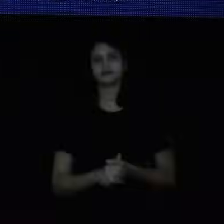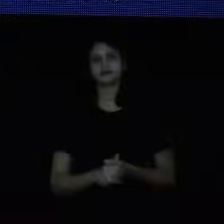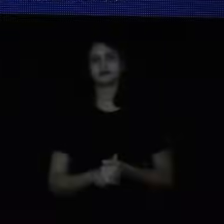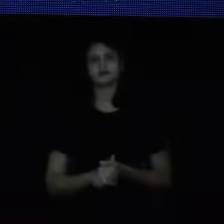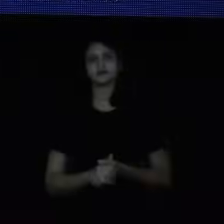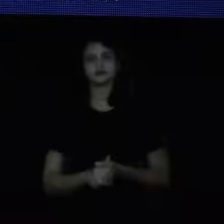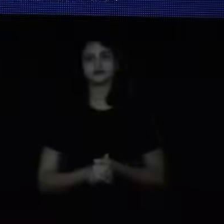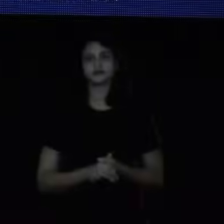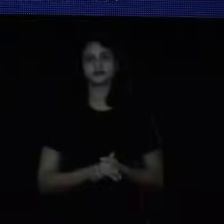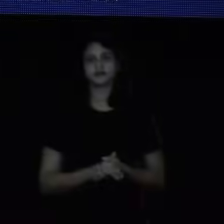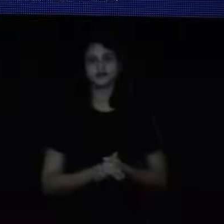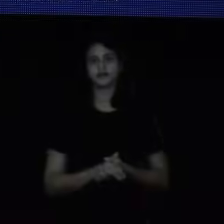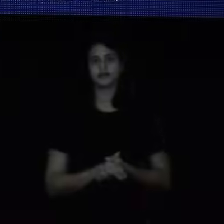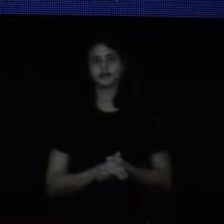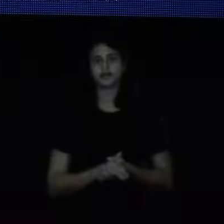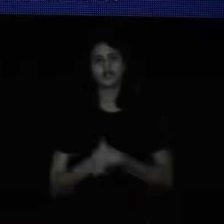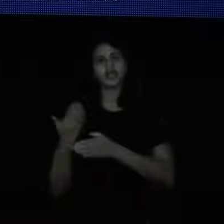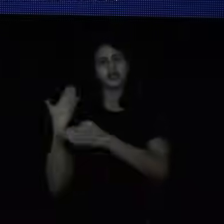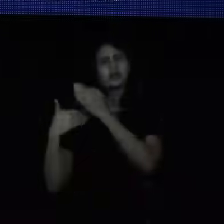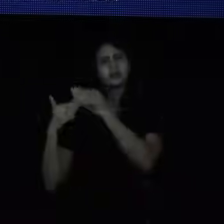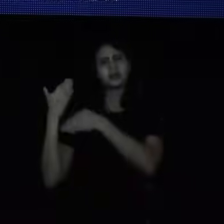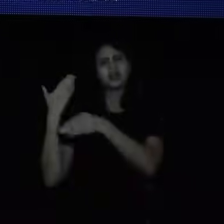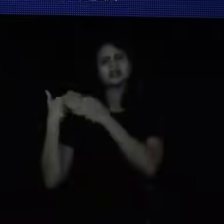Aconteceu alguma situação.